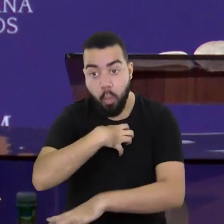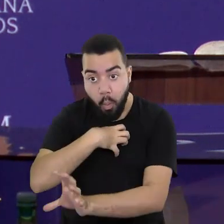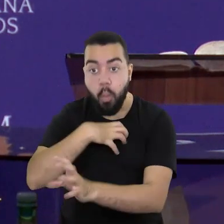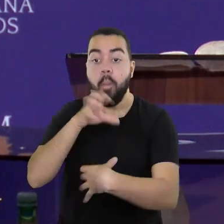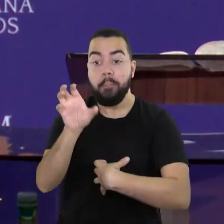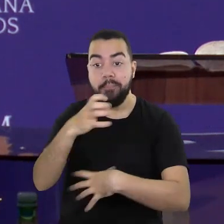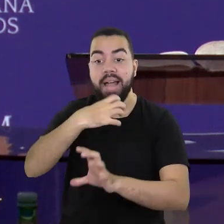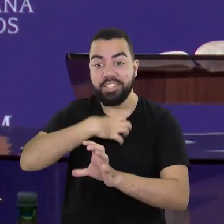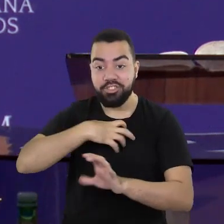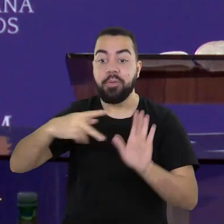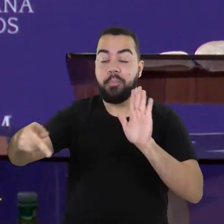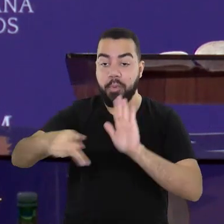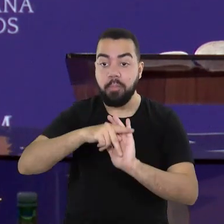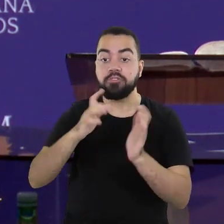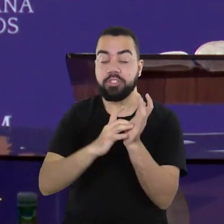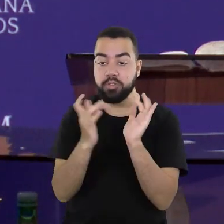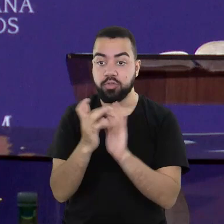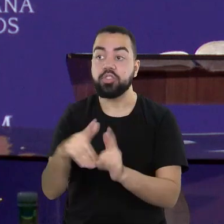Vocês estão entendendo?